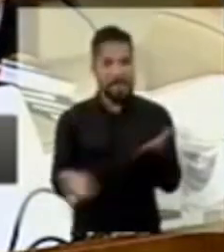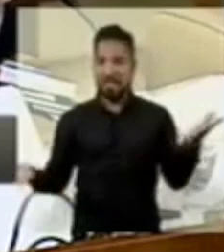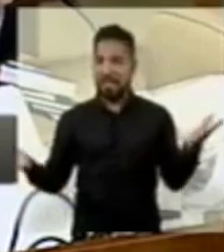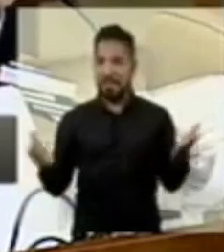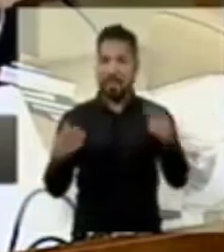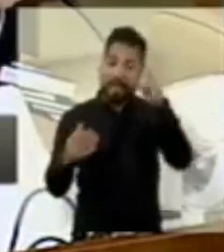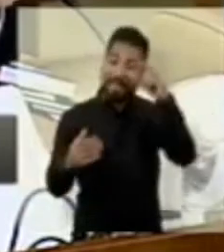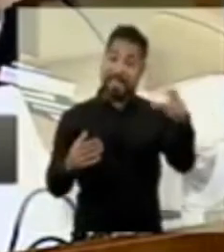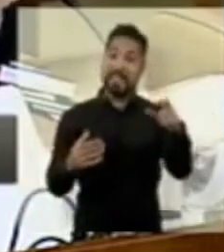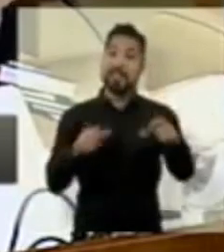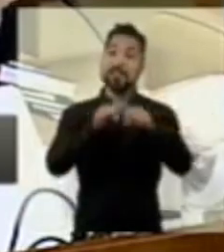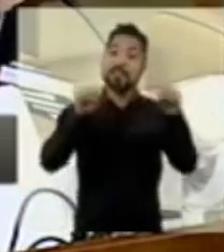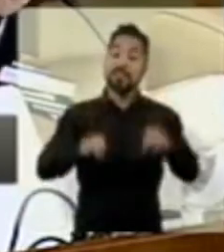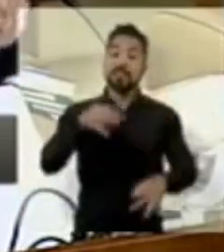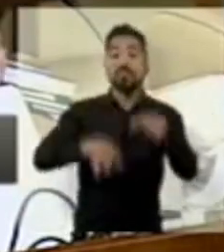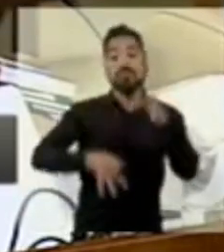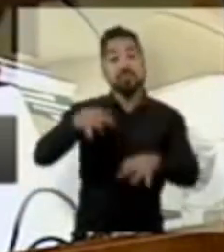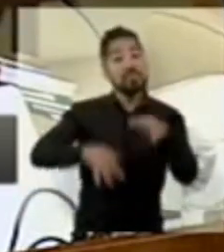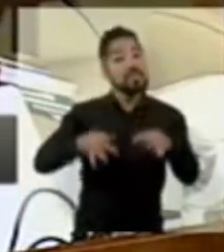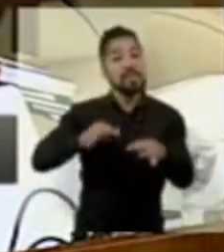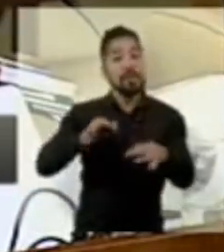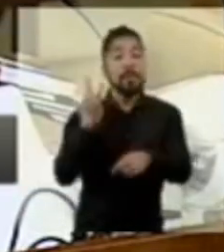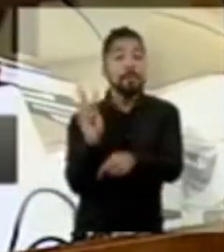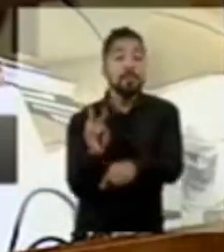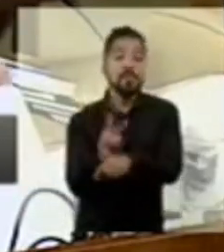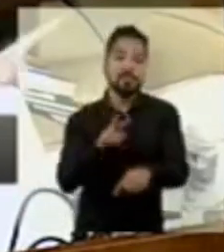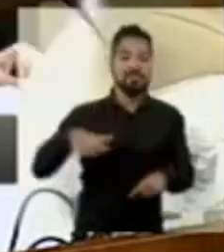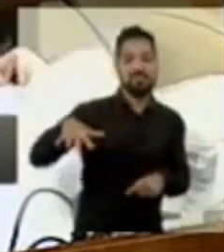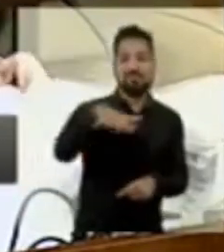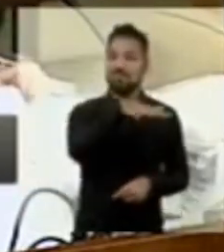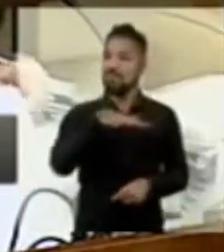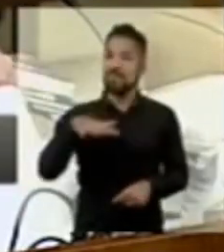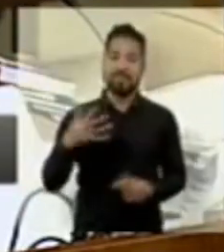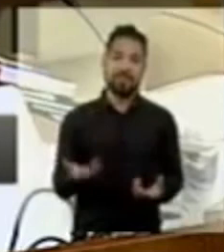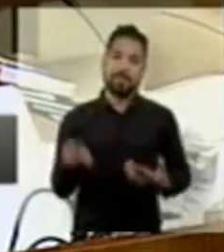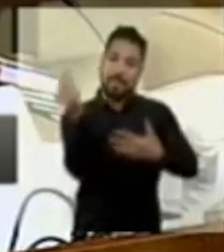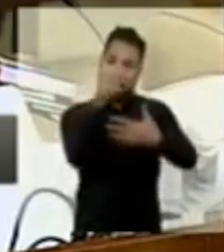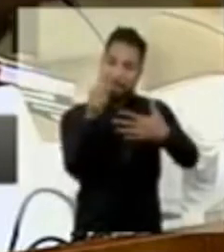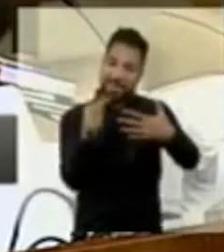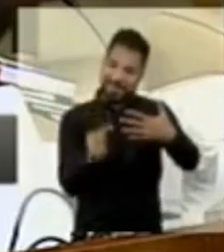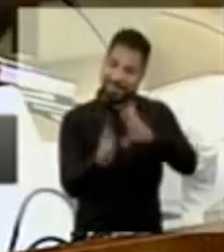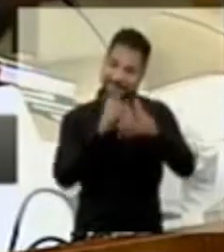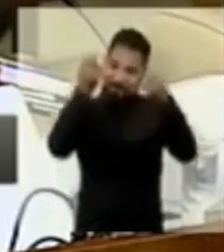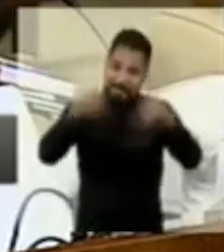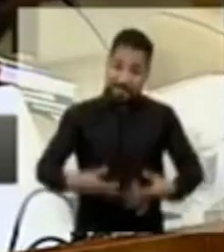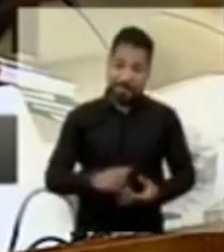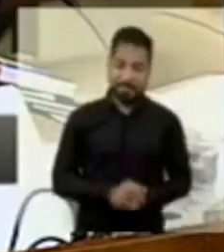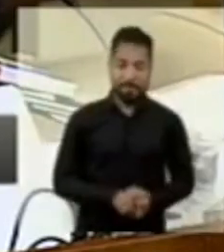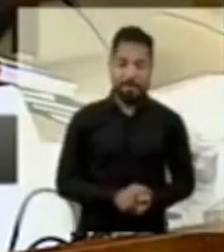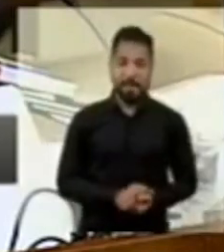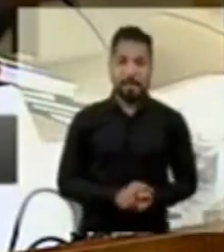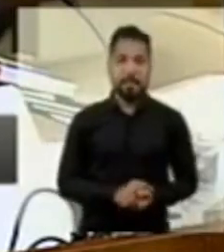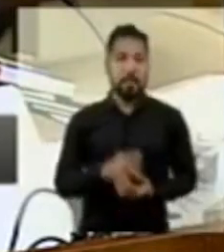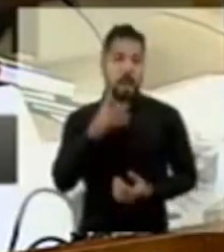interesse do sistema de justiça para a proteção de todos esses valores a ponderação